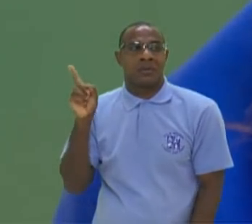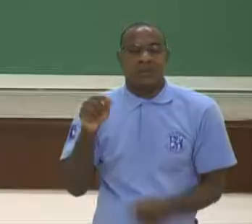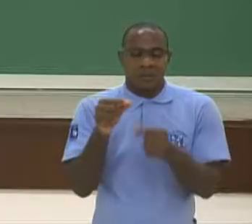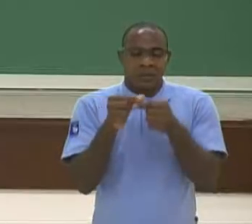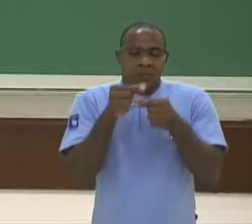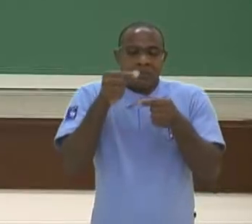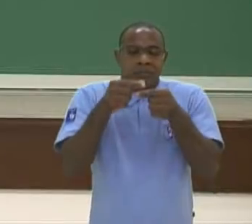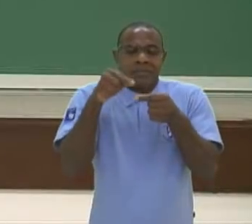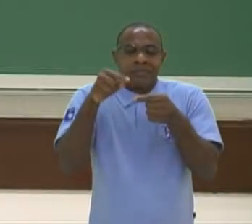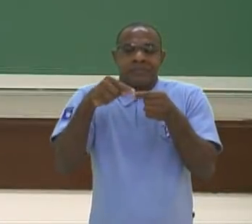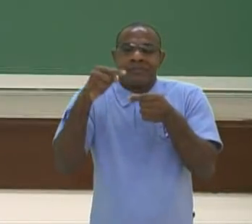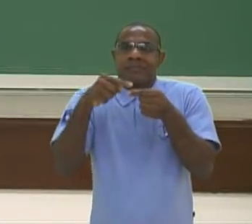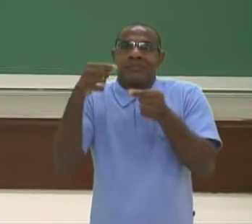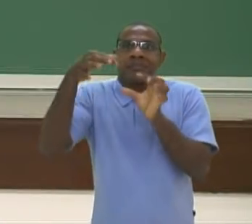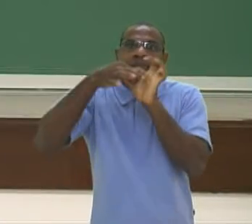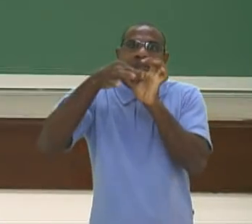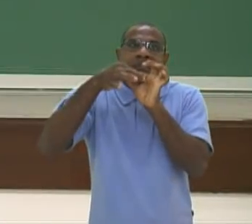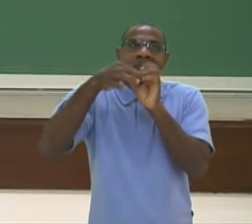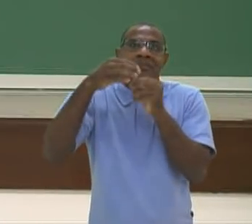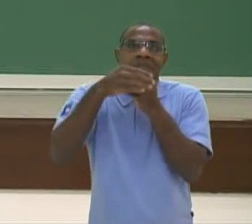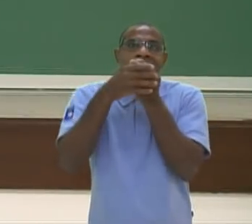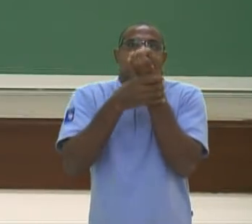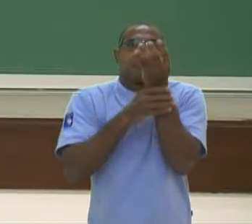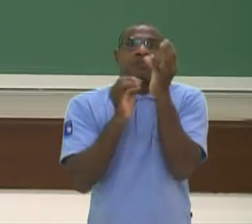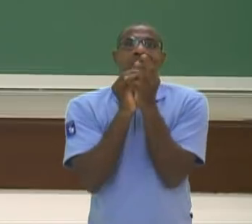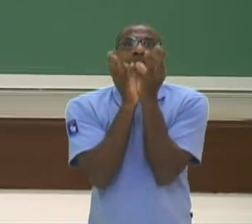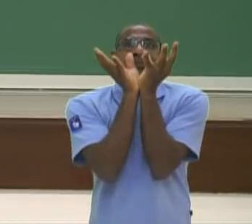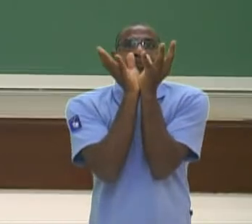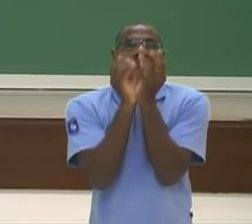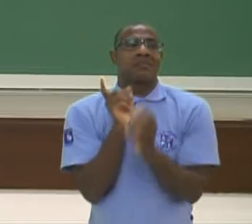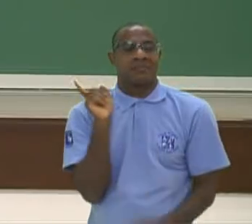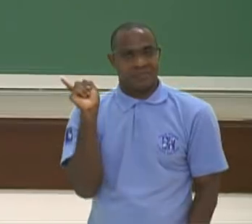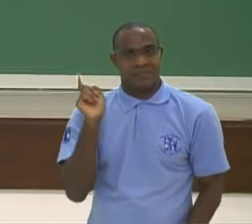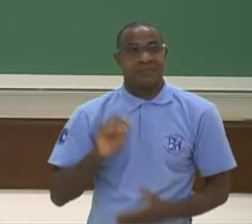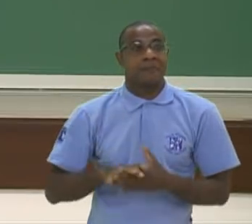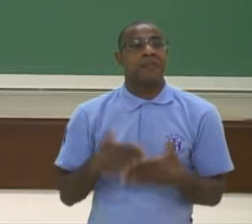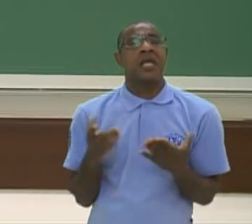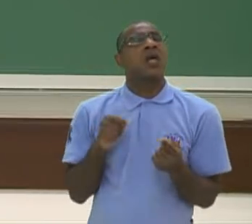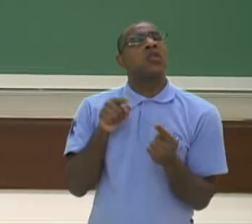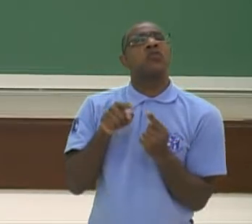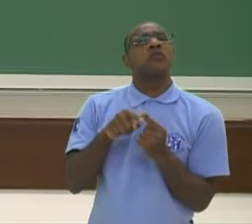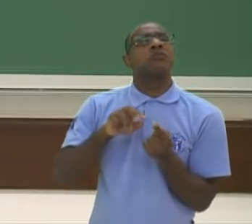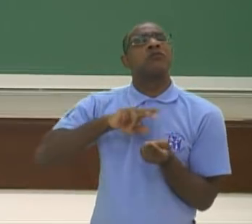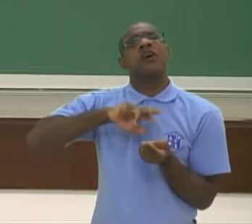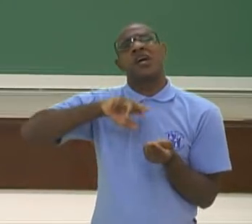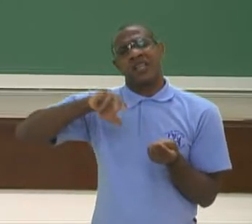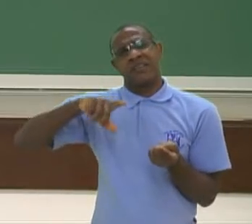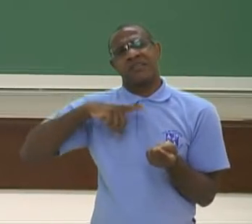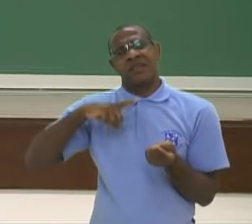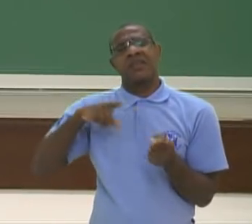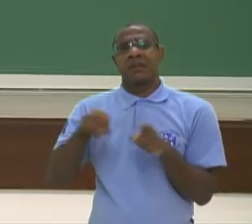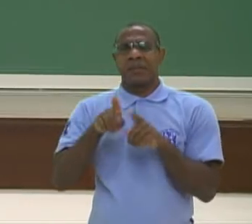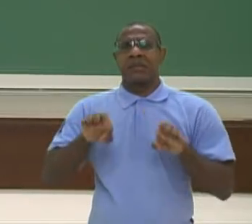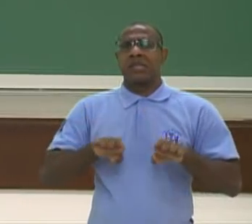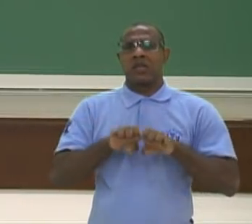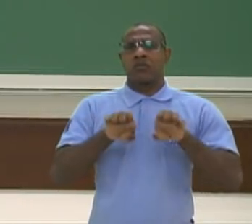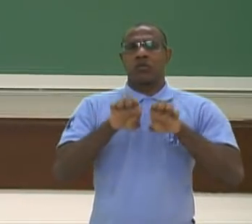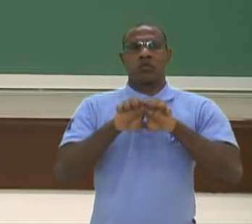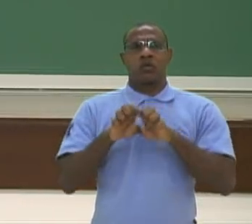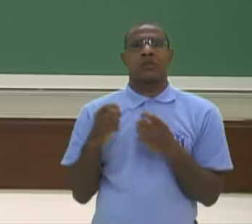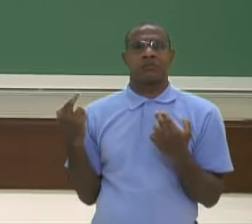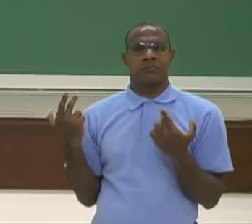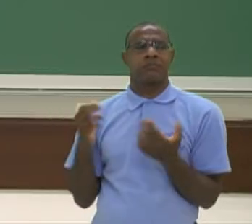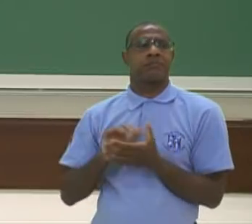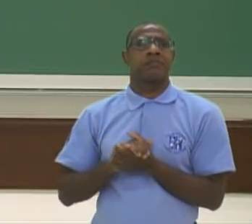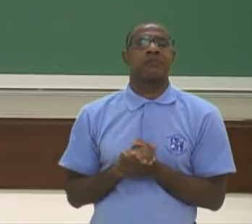planta. E aí, a gente tem outros tipos de flores que também vão ter essas estruturas e algumas outras